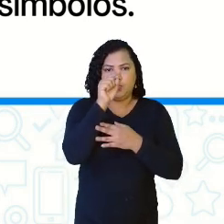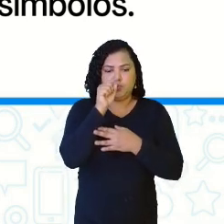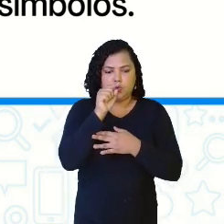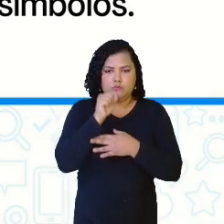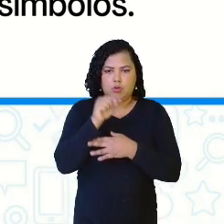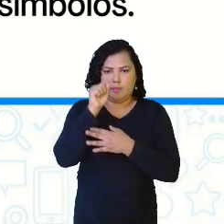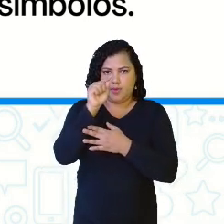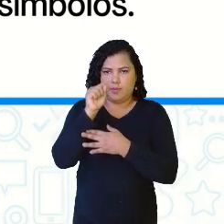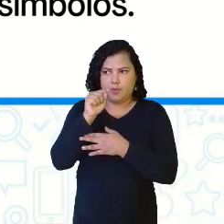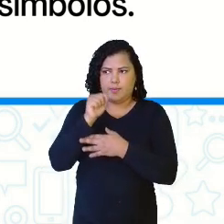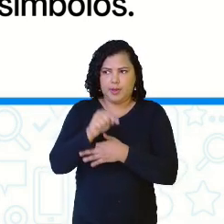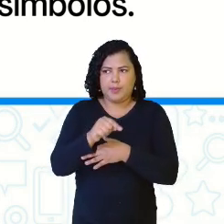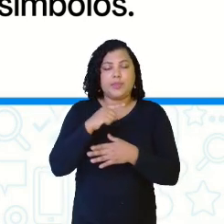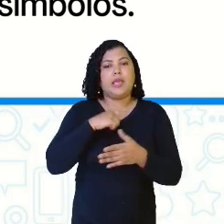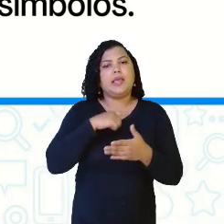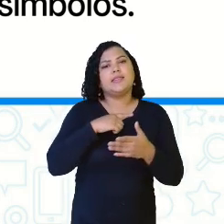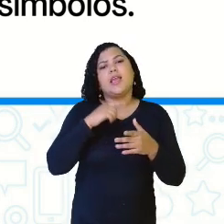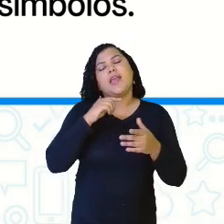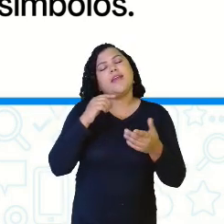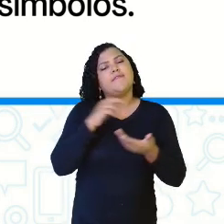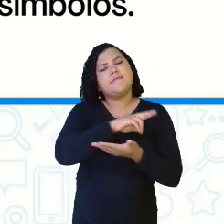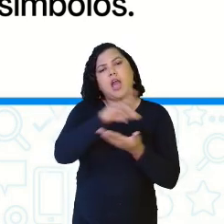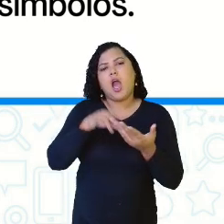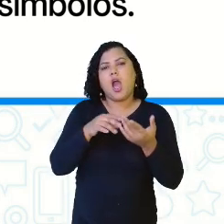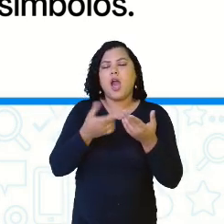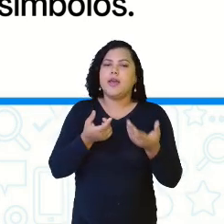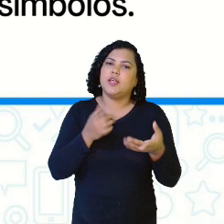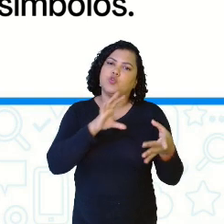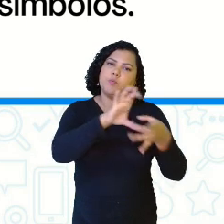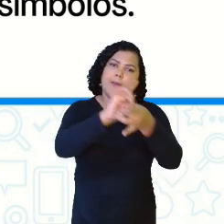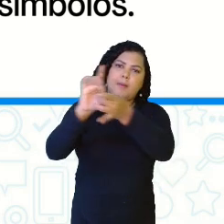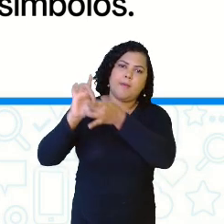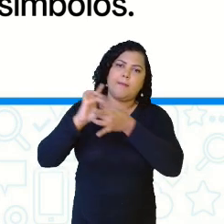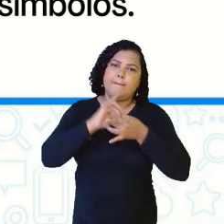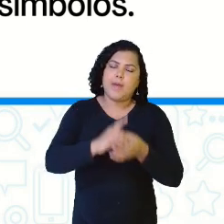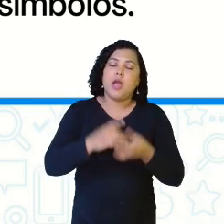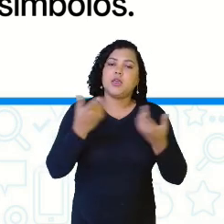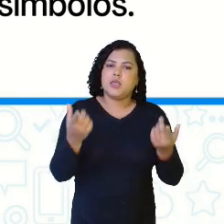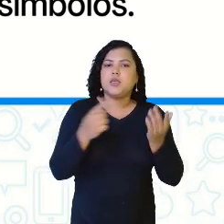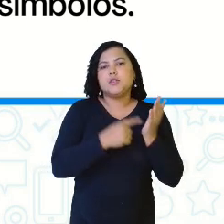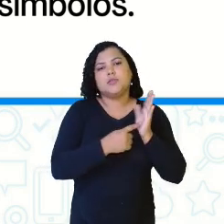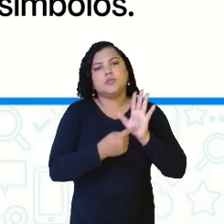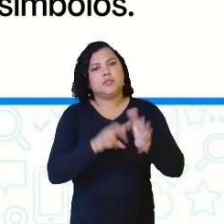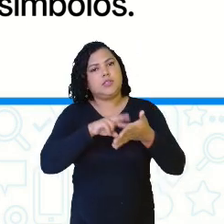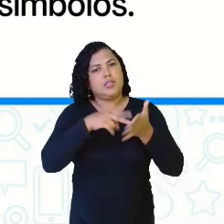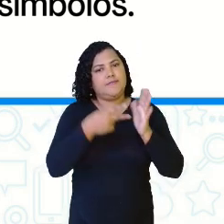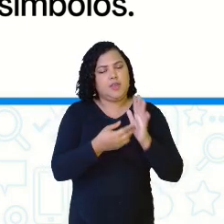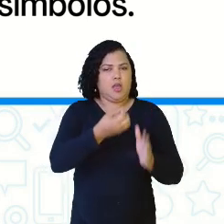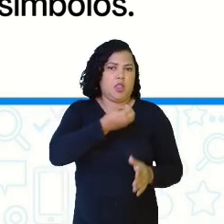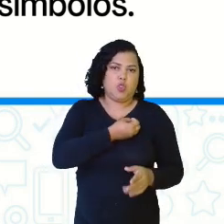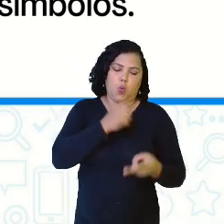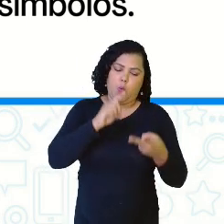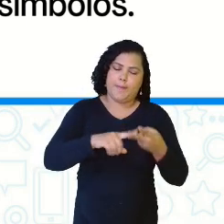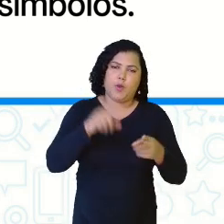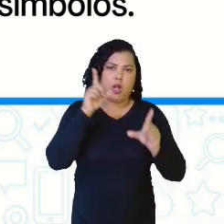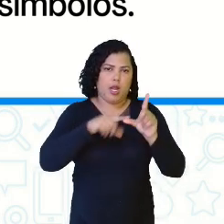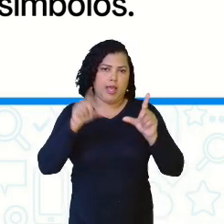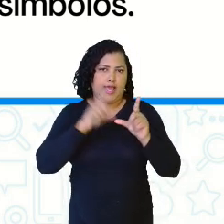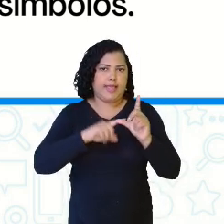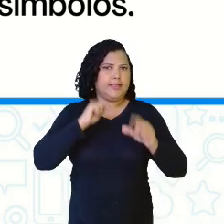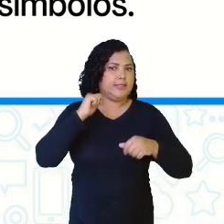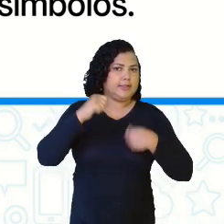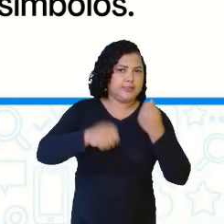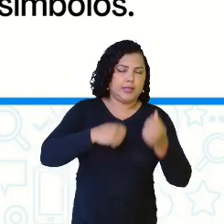e possibilitam várias combinações que formam letras, que formam números e formam símbolos. Esta imagem, por exemplo,